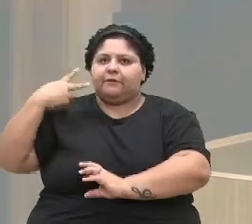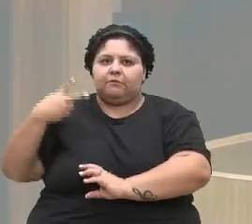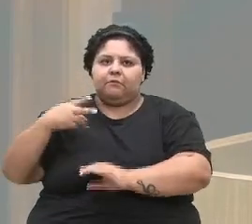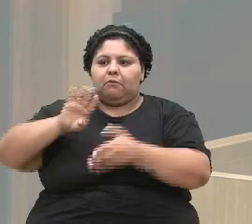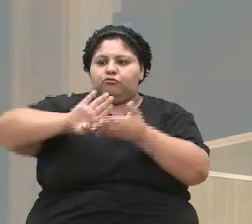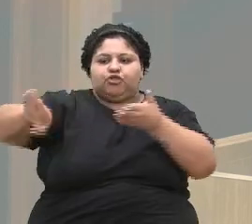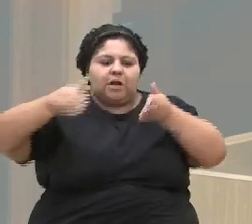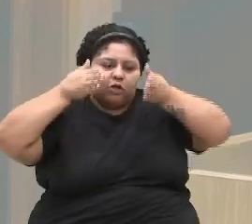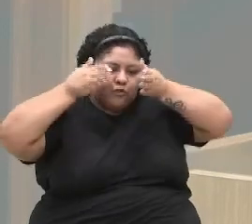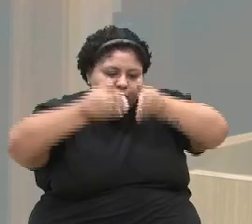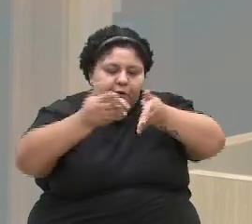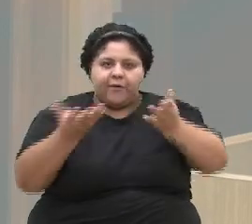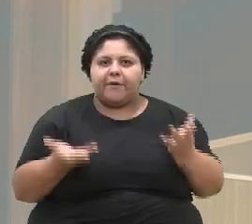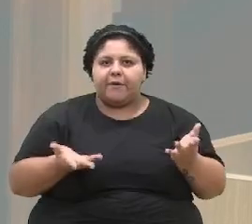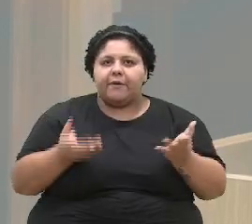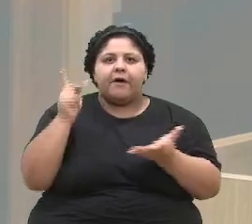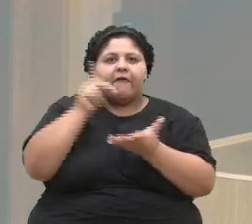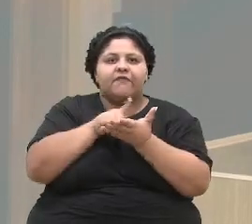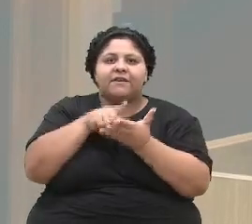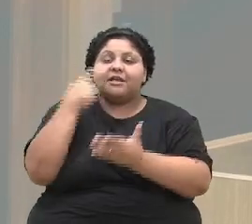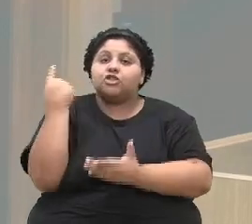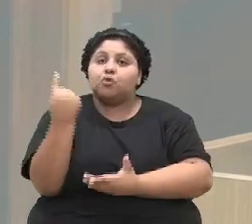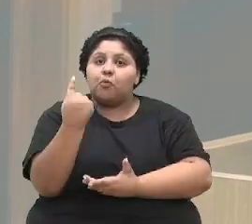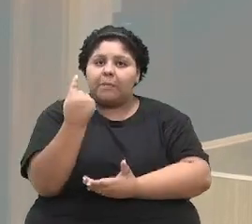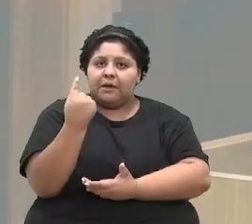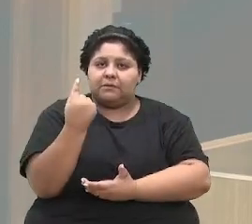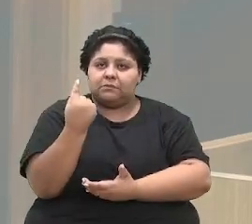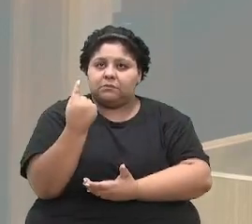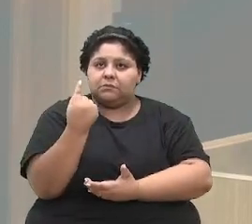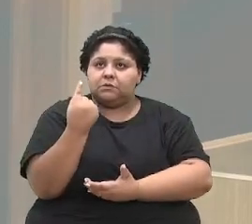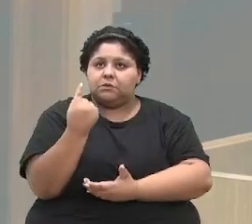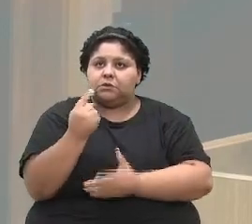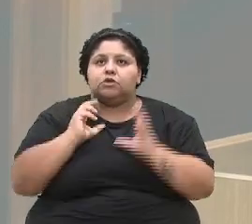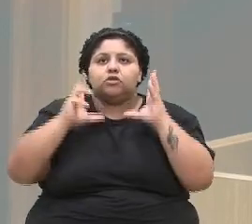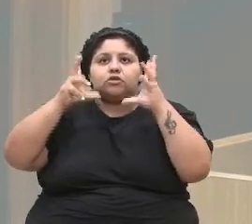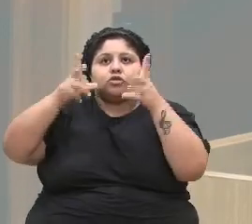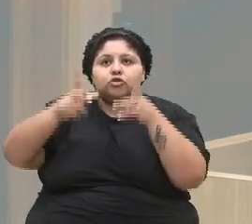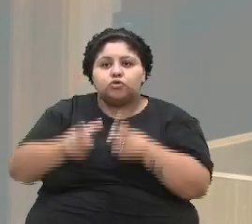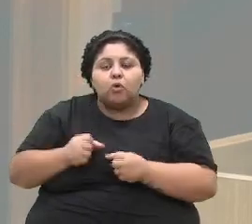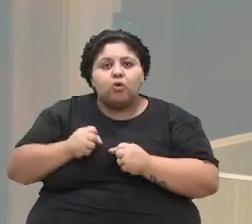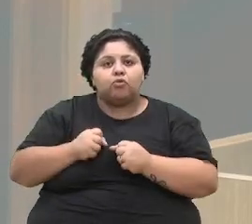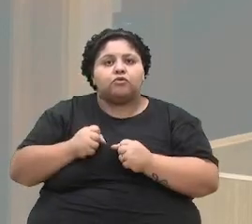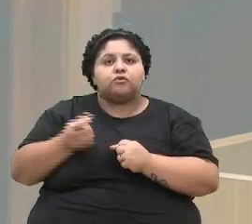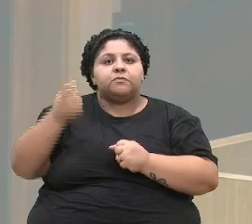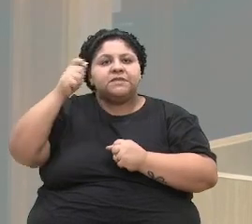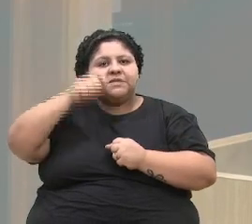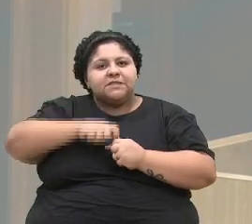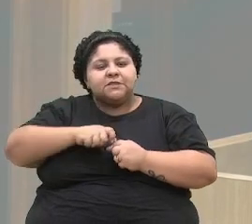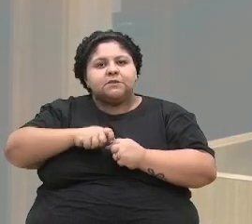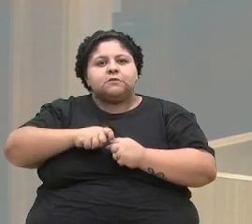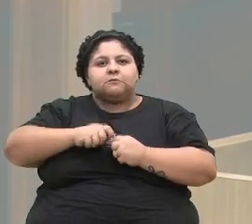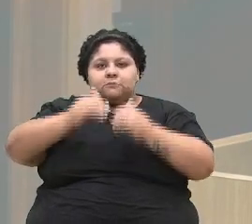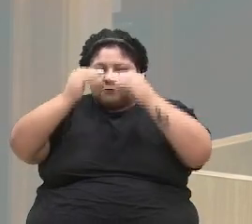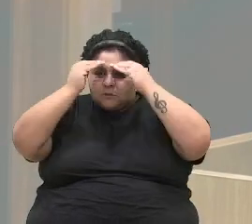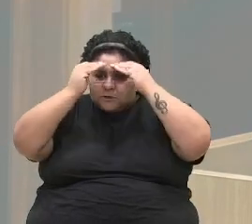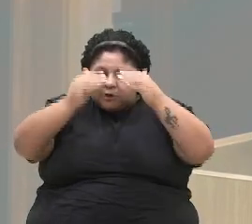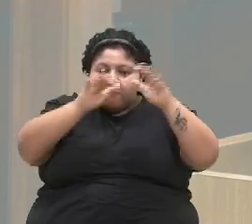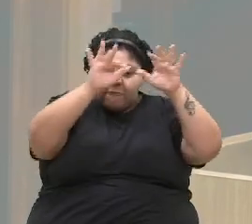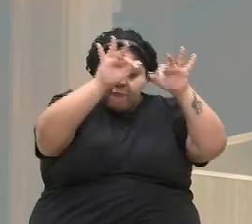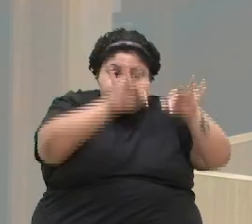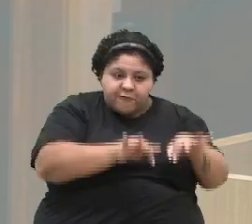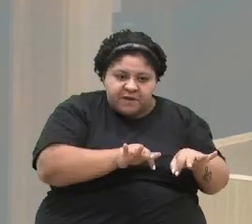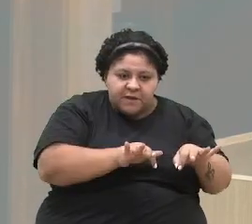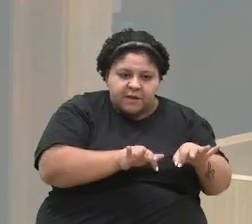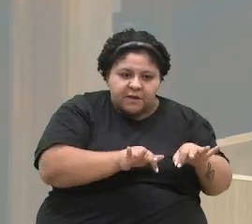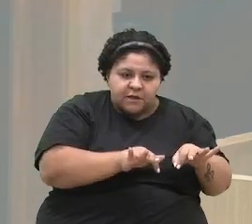aquilo. A verdade é uma só. Todos deveriam abraçar essa causa aqui. Quebra do monopólio. A